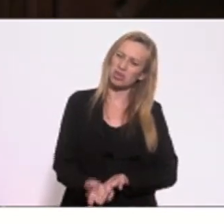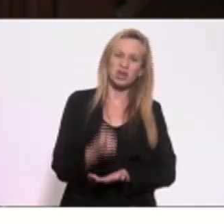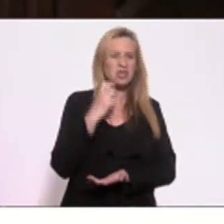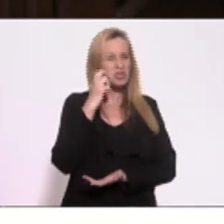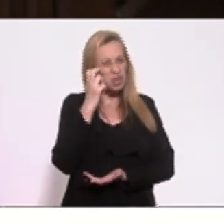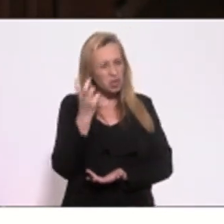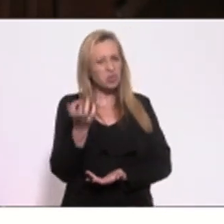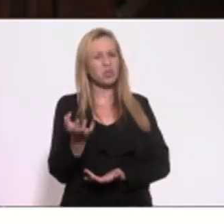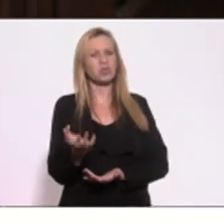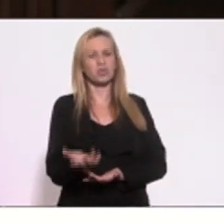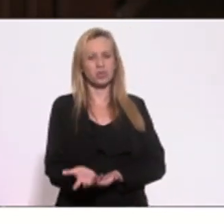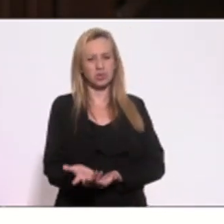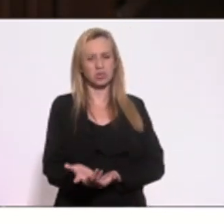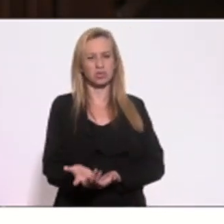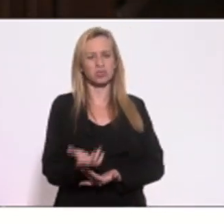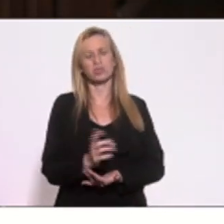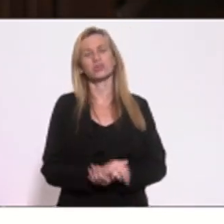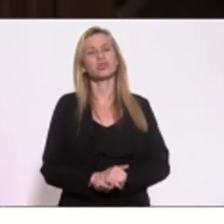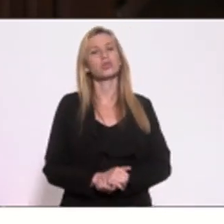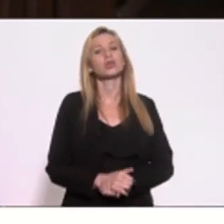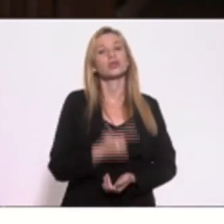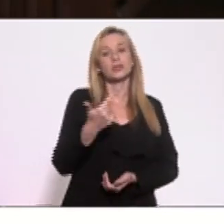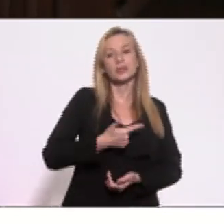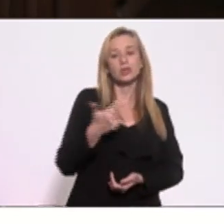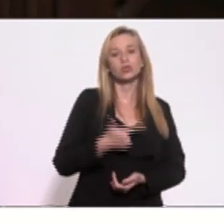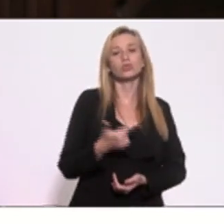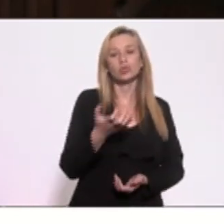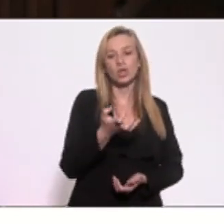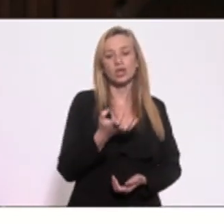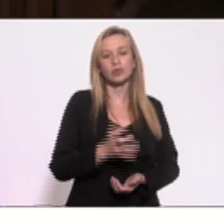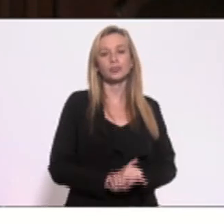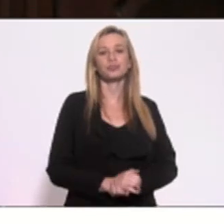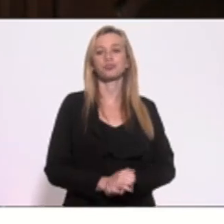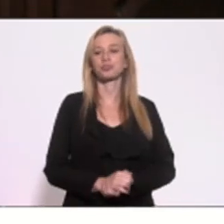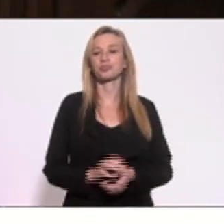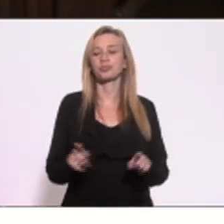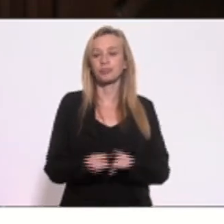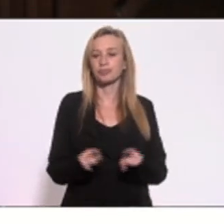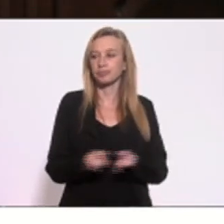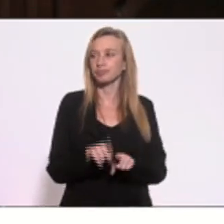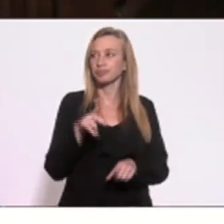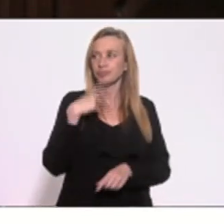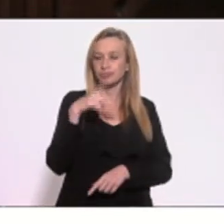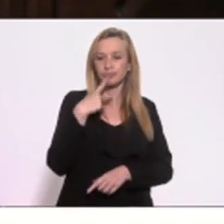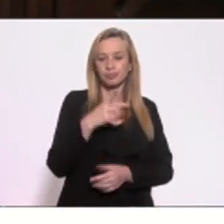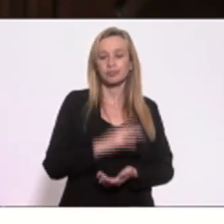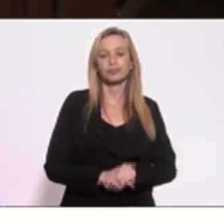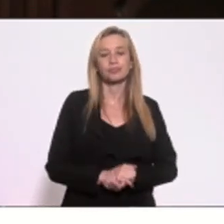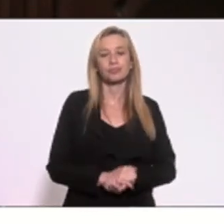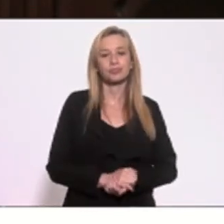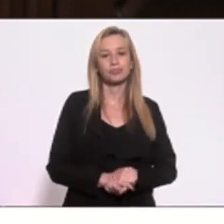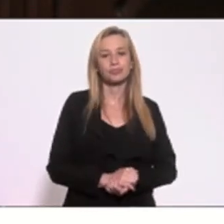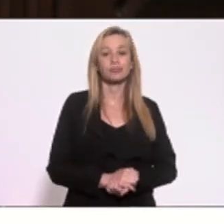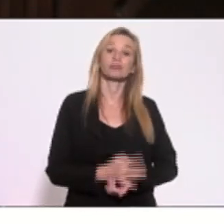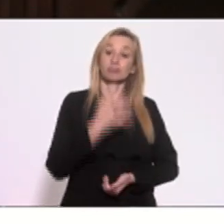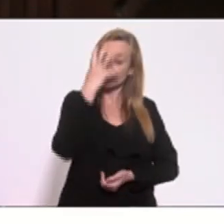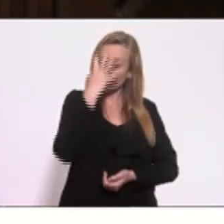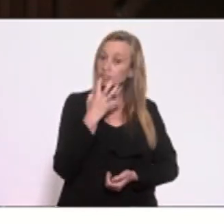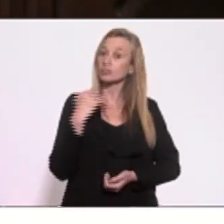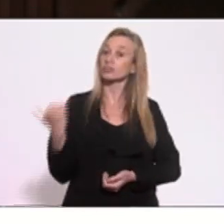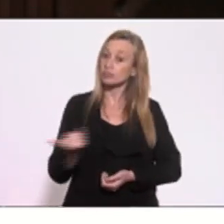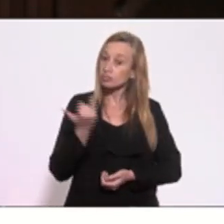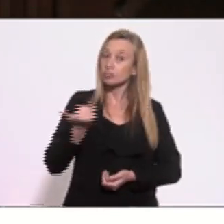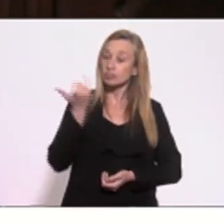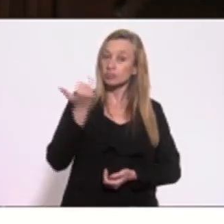se revela este senhor. Em segundo lugar, eu quero também mencionar algo grave e